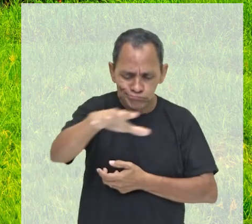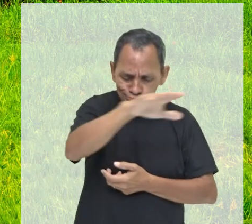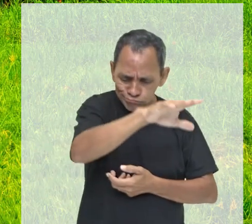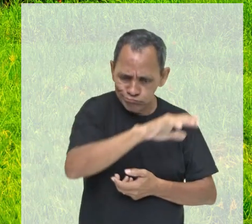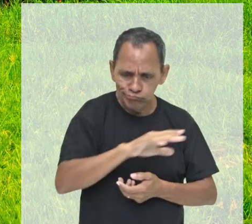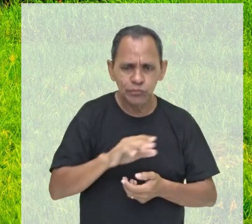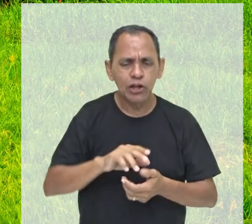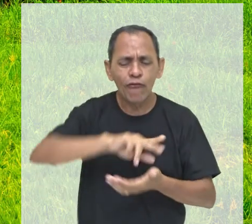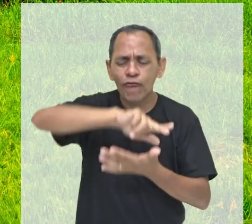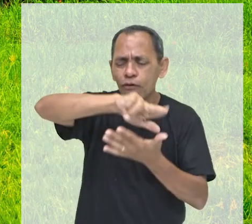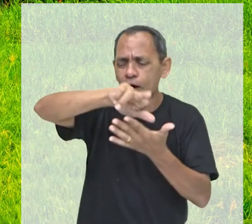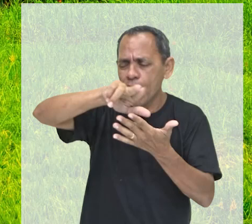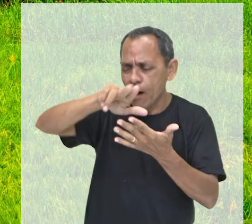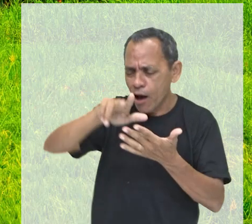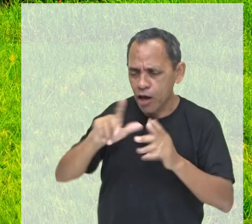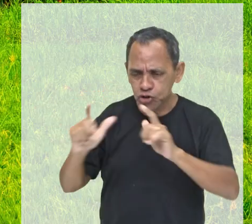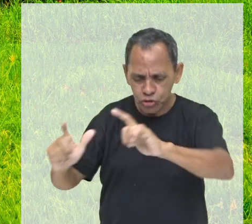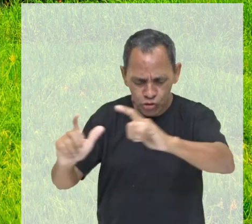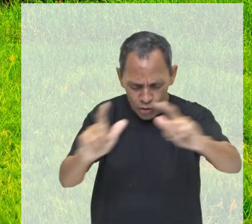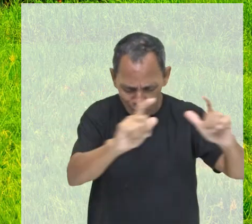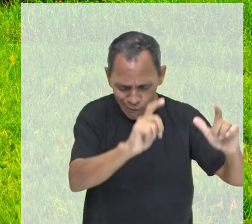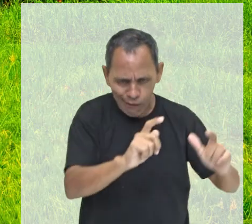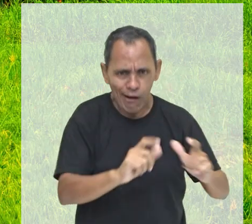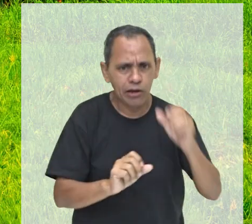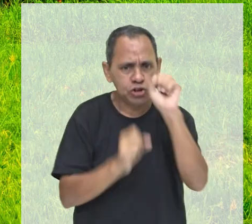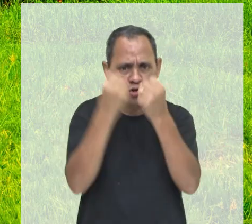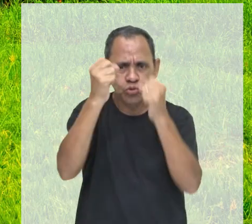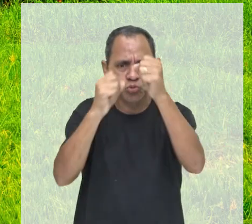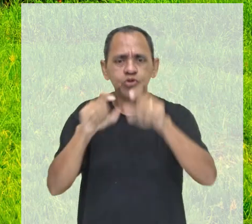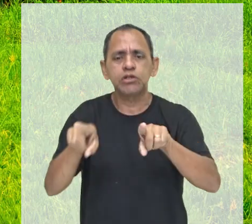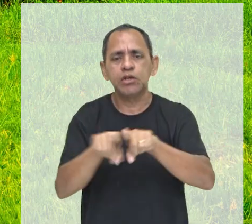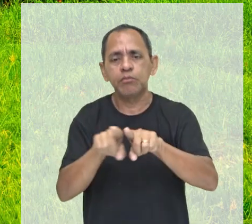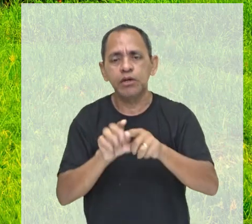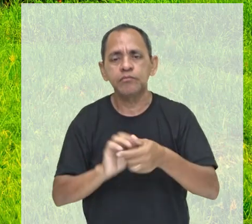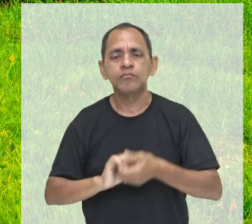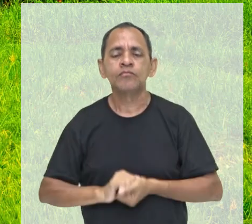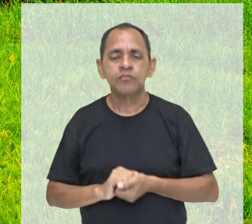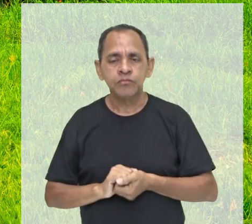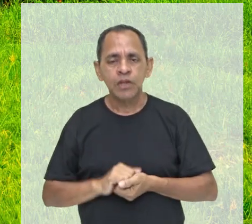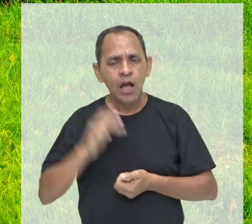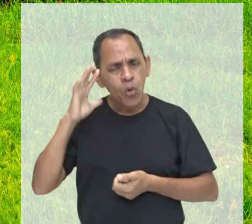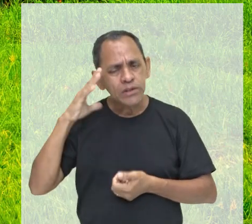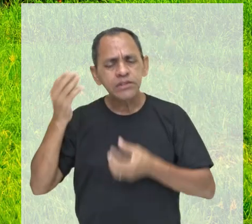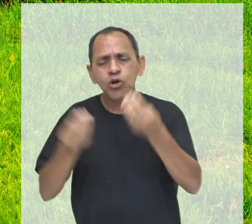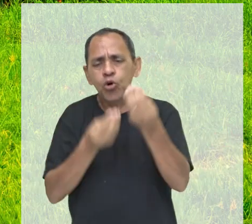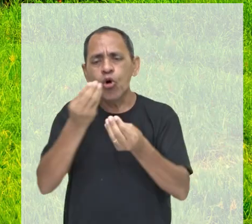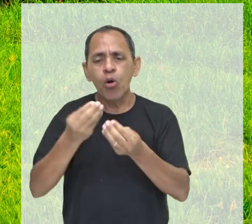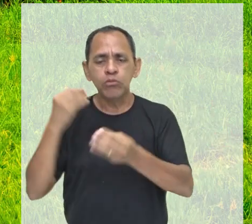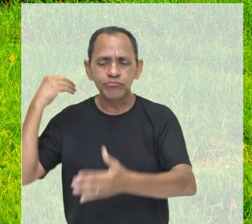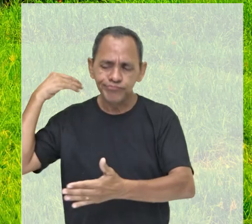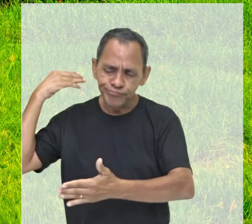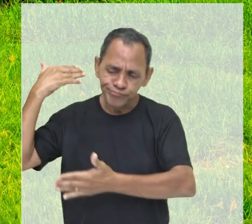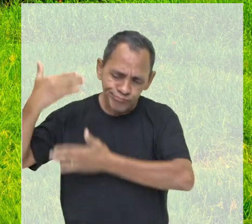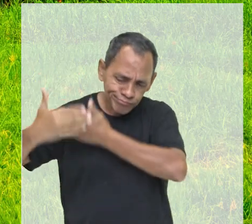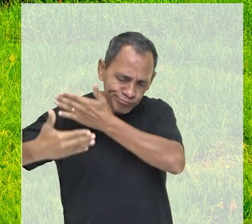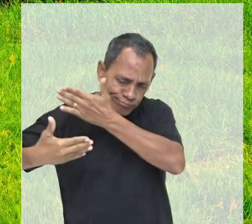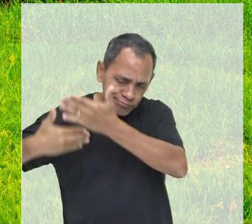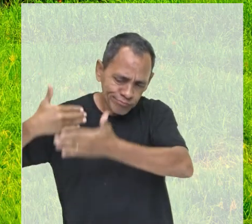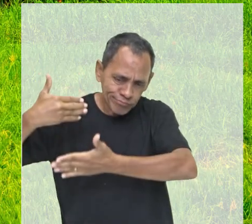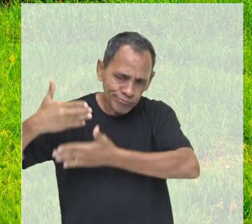ok? Então, isso, né, foi ocorrendo com o passar dos anos. E hoje a gente vive esse momento, né,